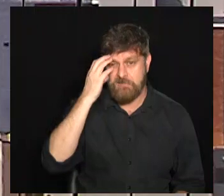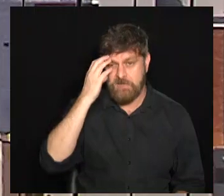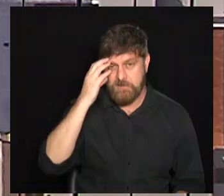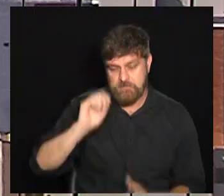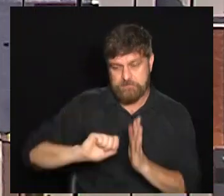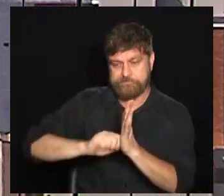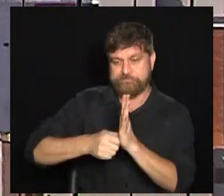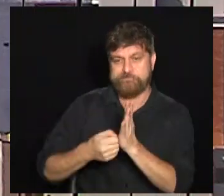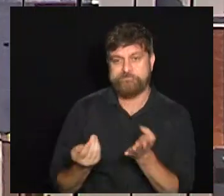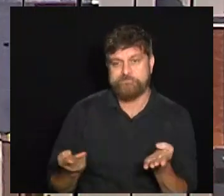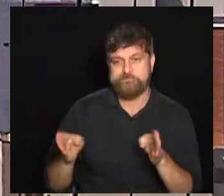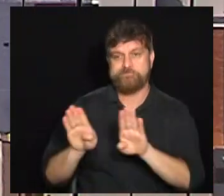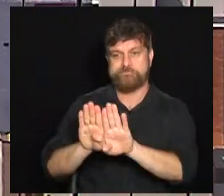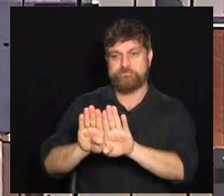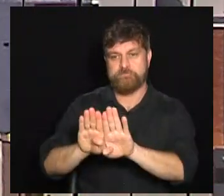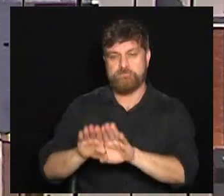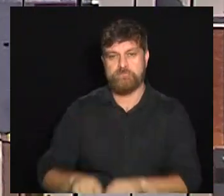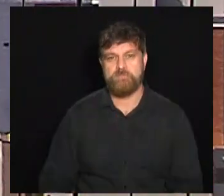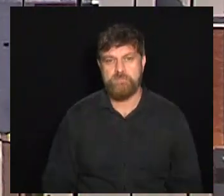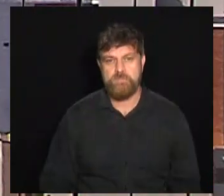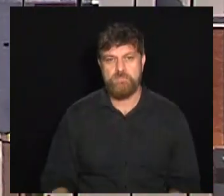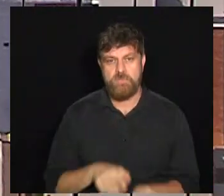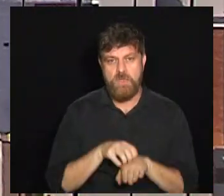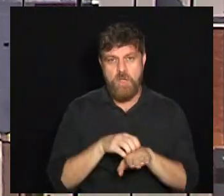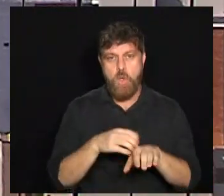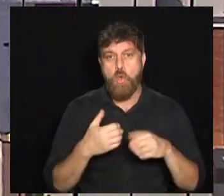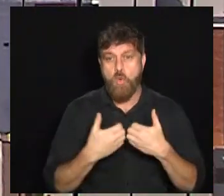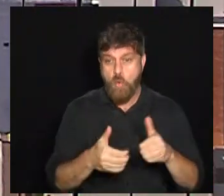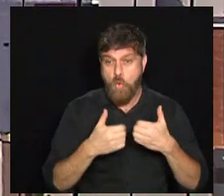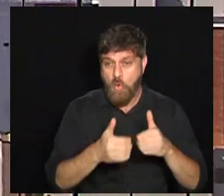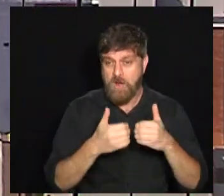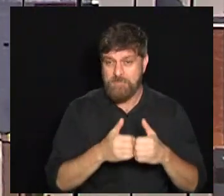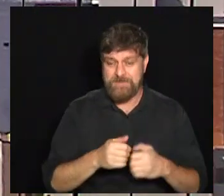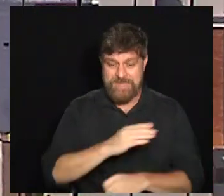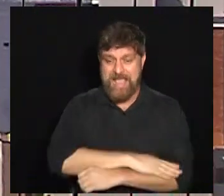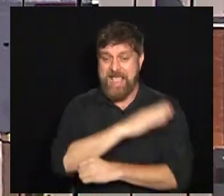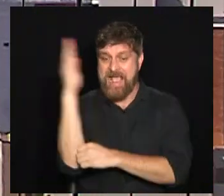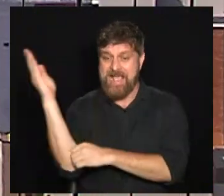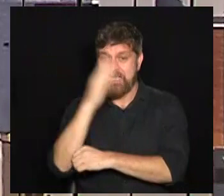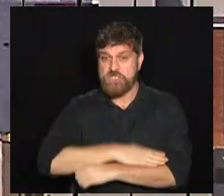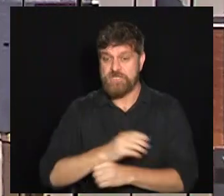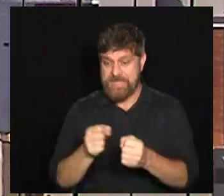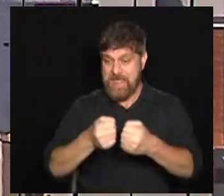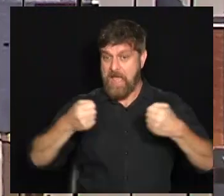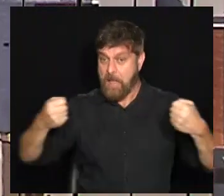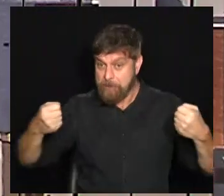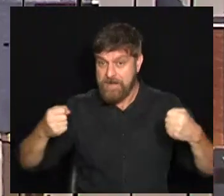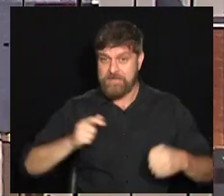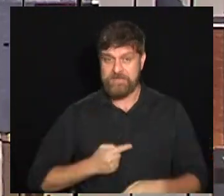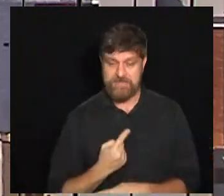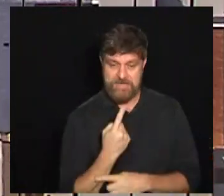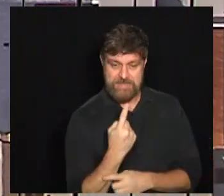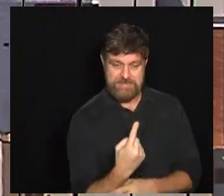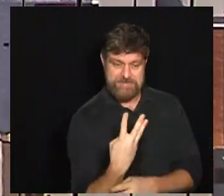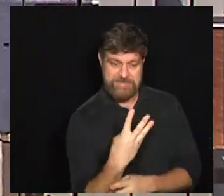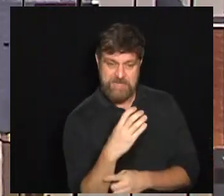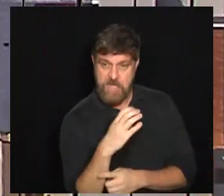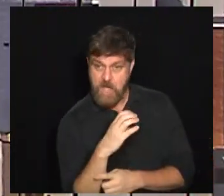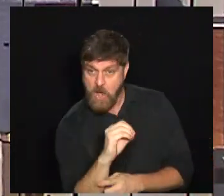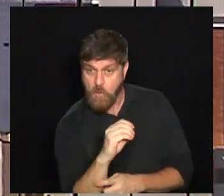vai ser fechada. Os ônibus têm que circular com janela aberta e os 140 veículos que